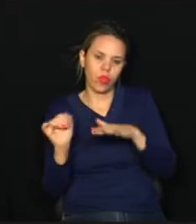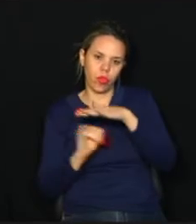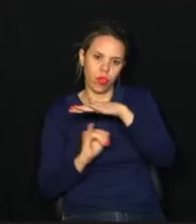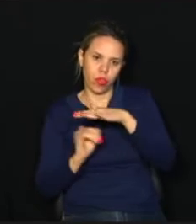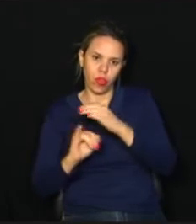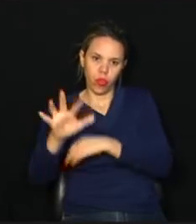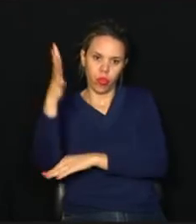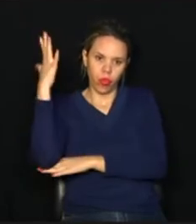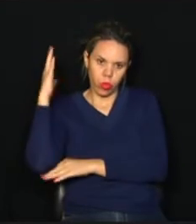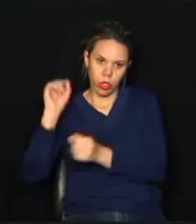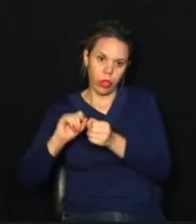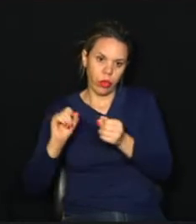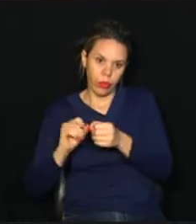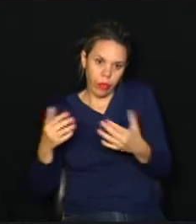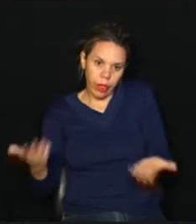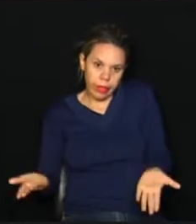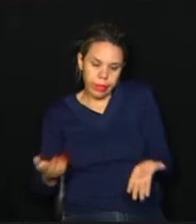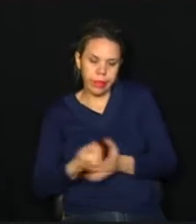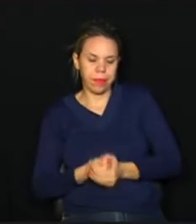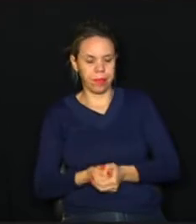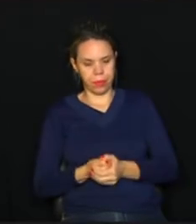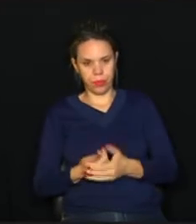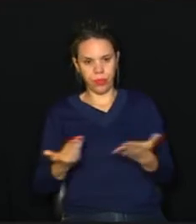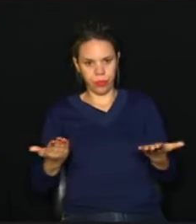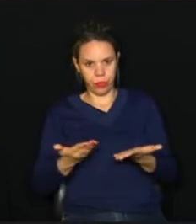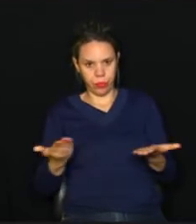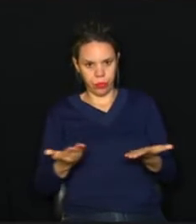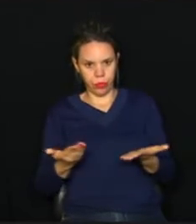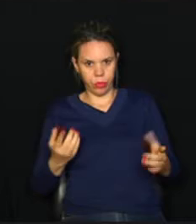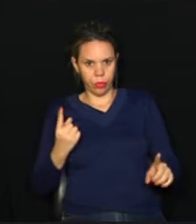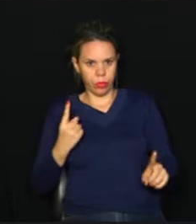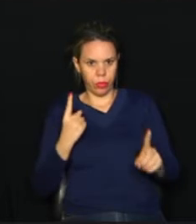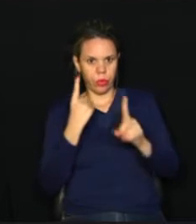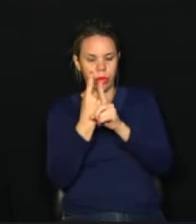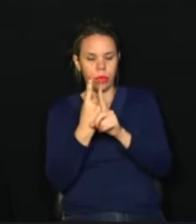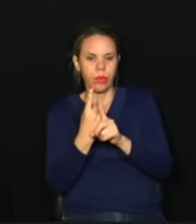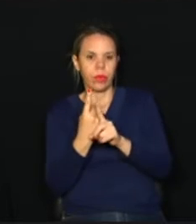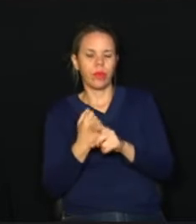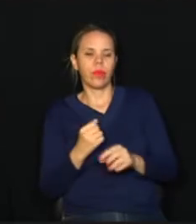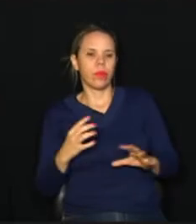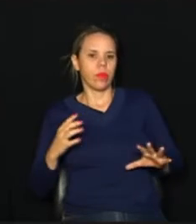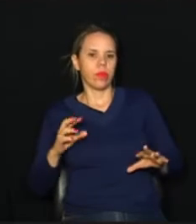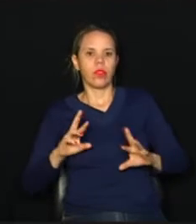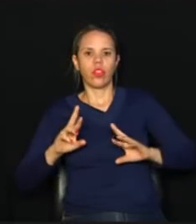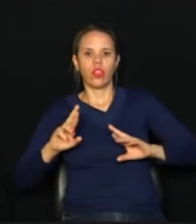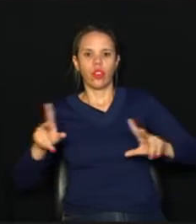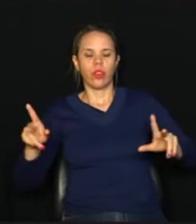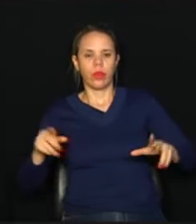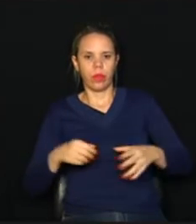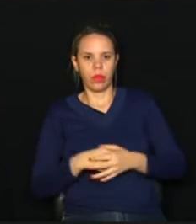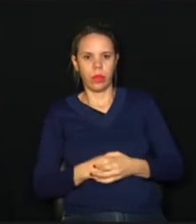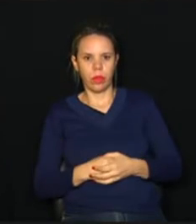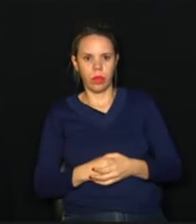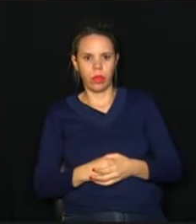Florestal fez. Mas hoje ela se encontra numa matriz totalmente tomada